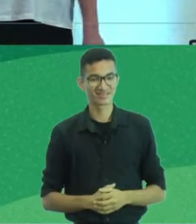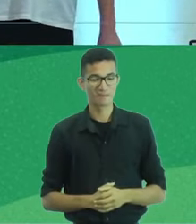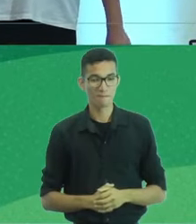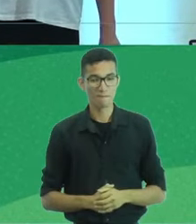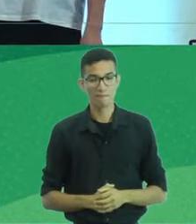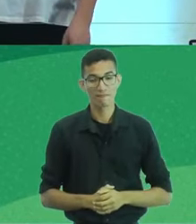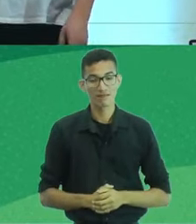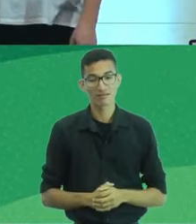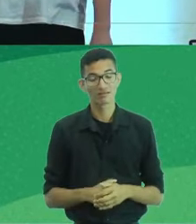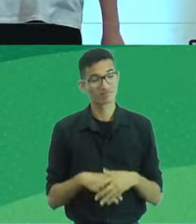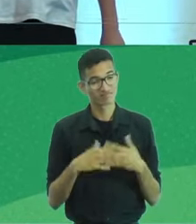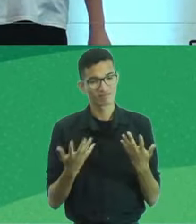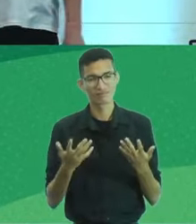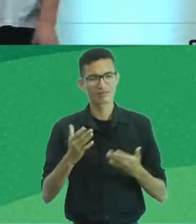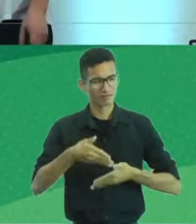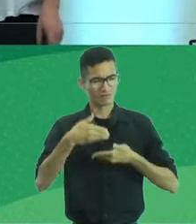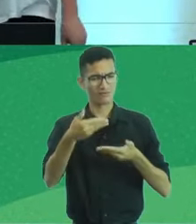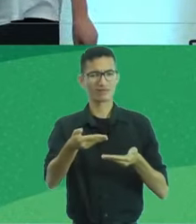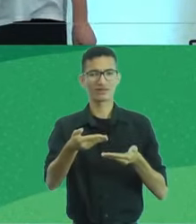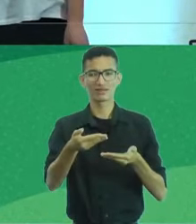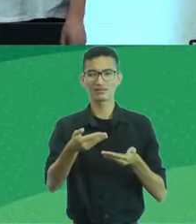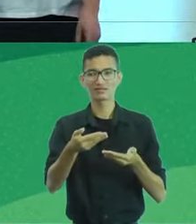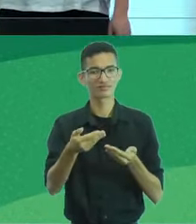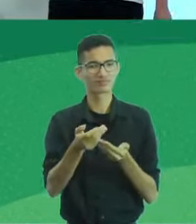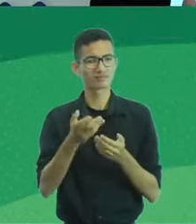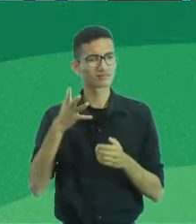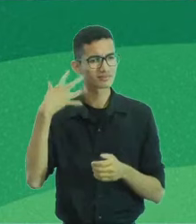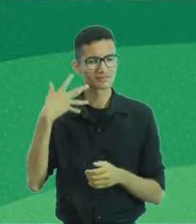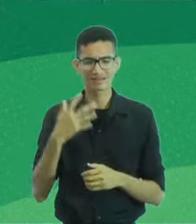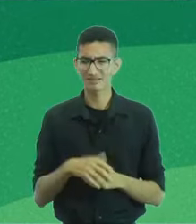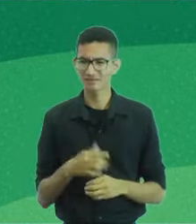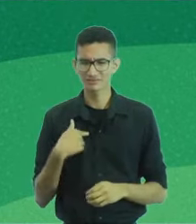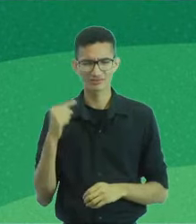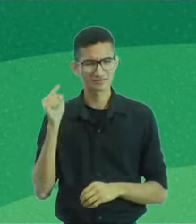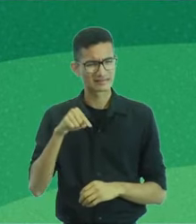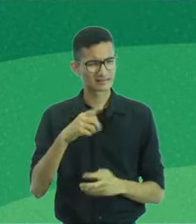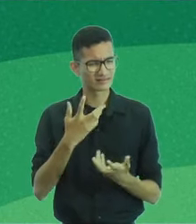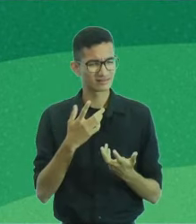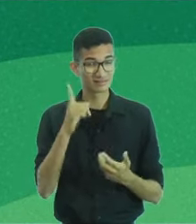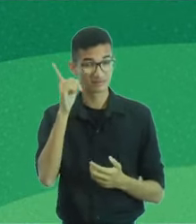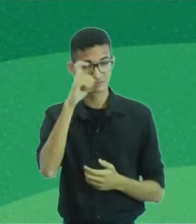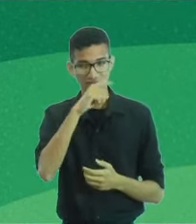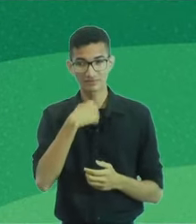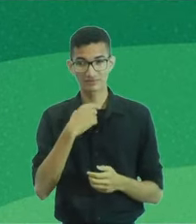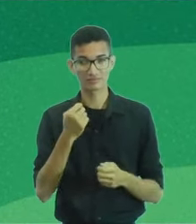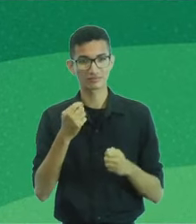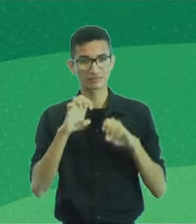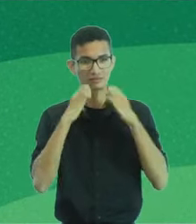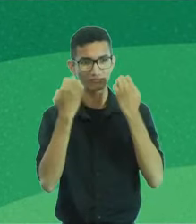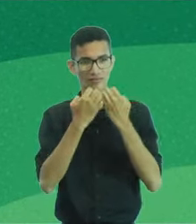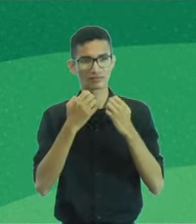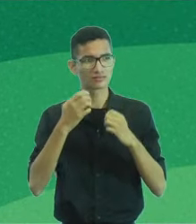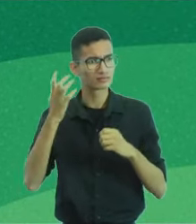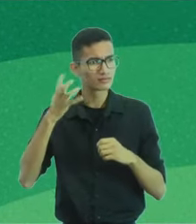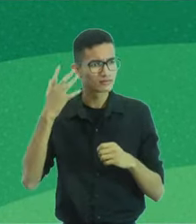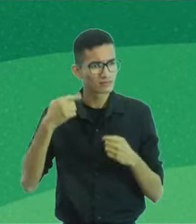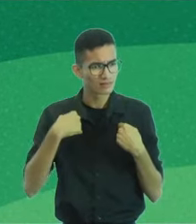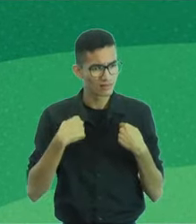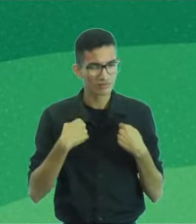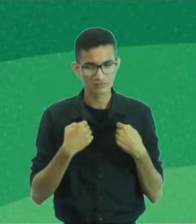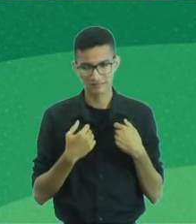Então é isso quando me convidaram para dar essa palestra é muito difícil assim né Tipo o Eduardo vem tu quer ser o Key note eu falei